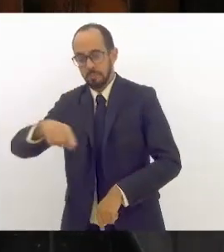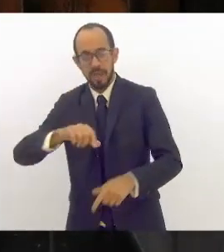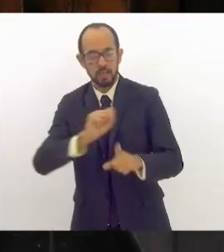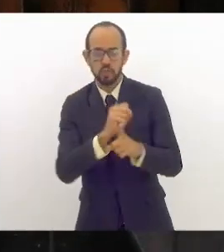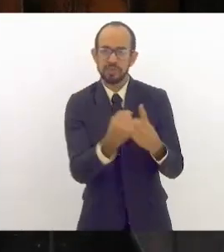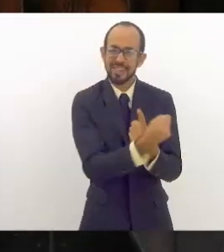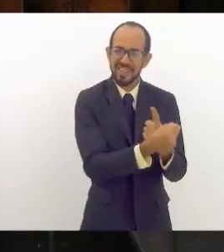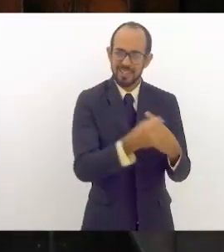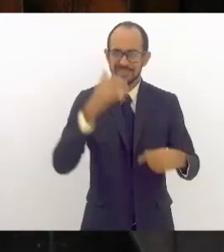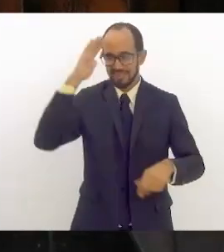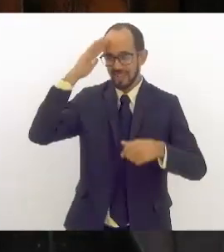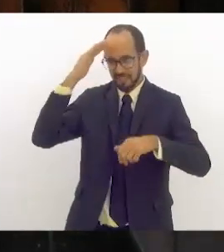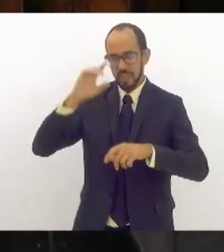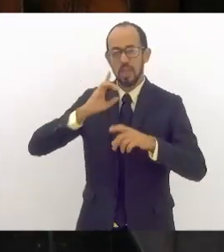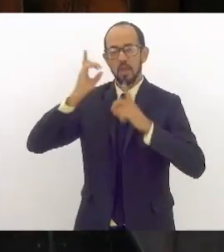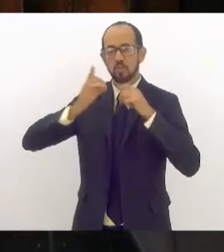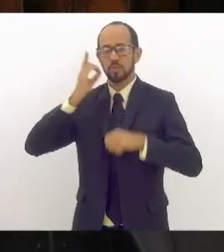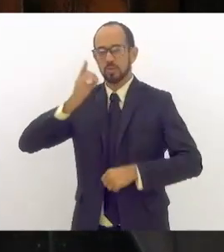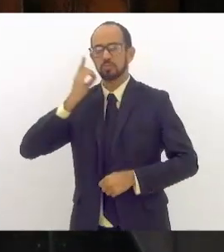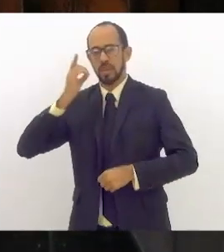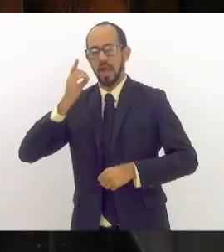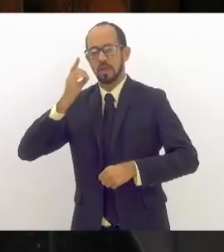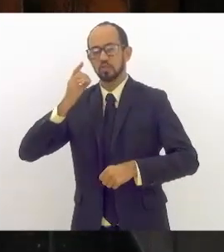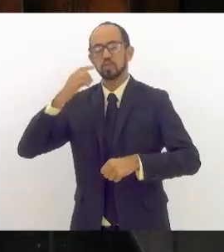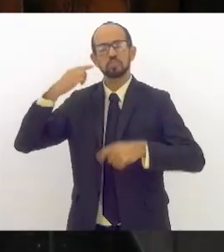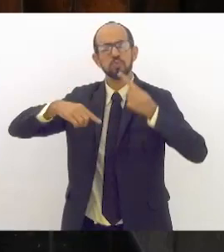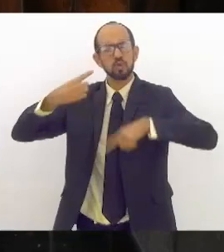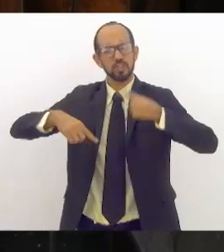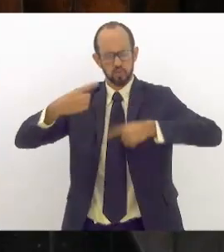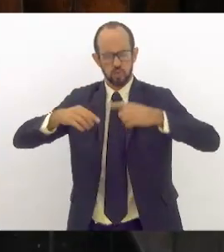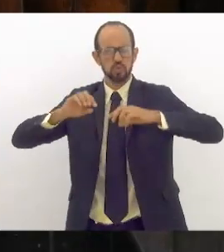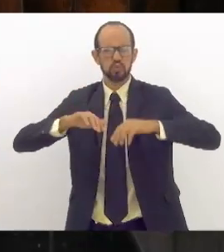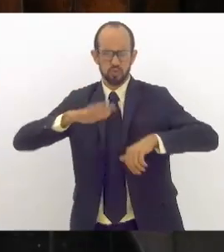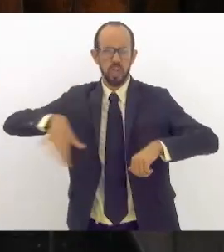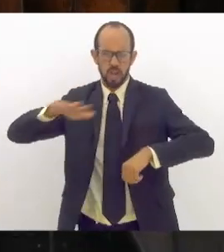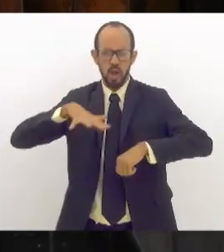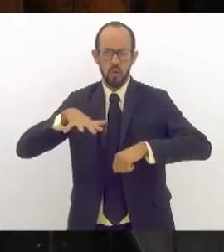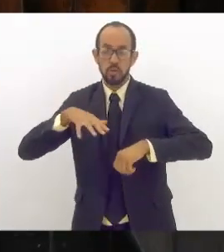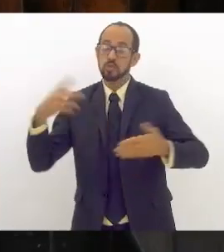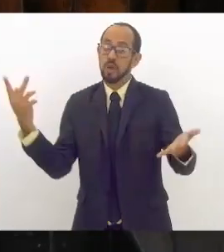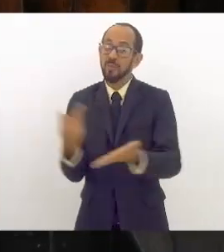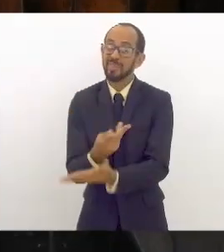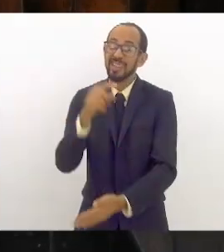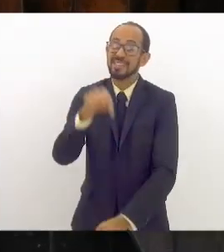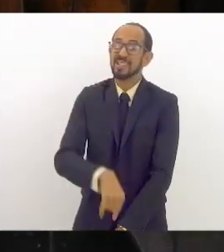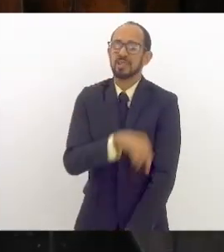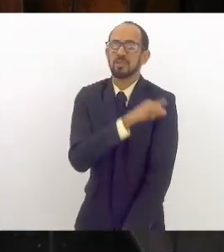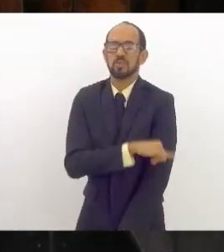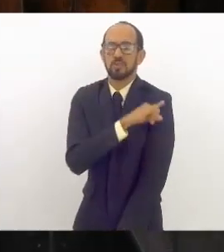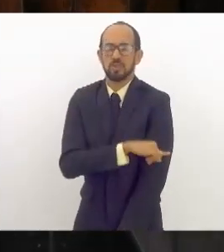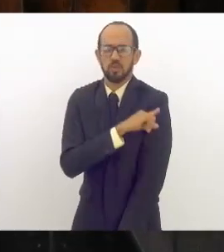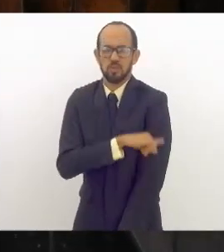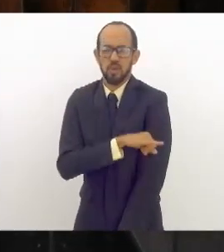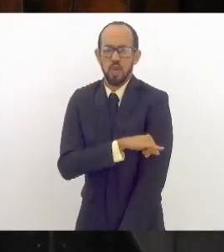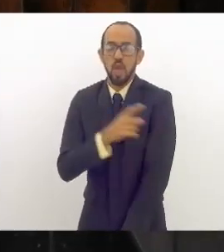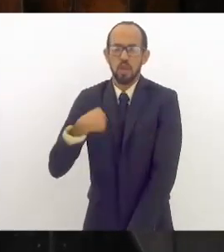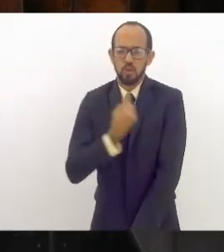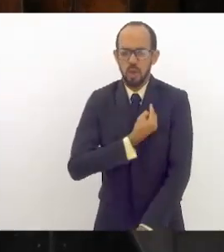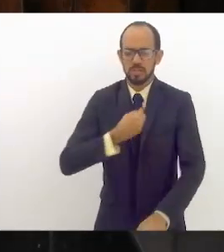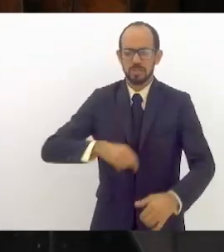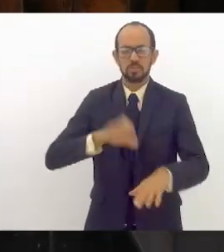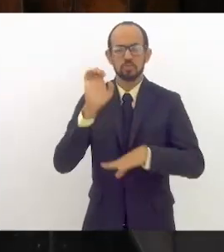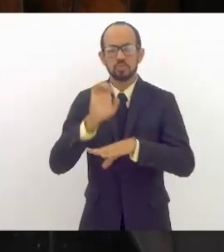se aproxime cada vez mais dos políticos isso tá acontecendo no Rio de Janeiro a gente tá num estado que sofreu muito politicamente